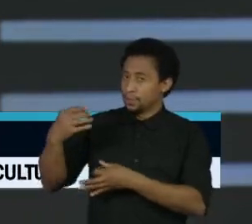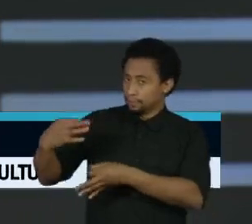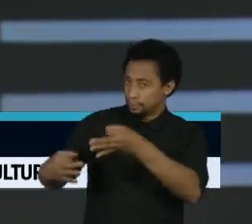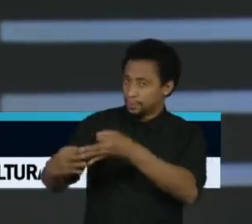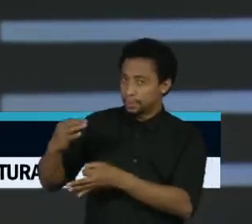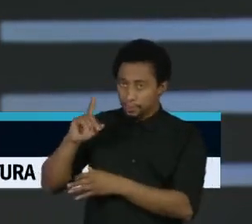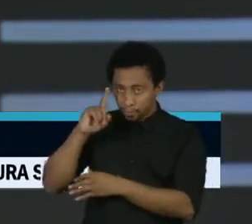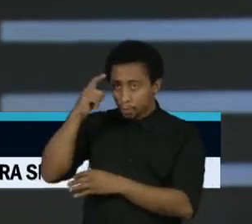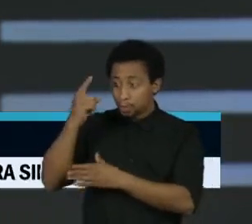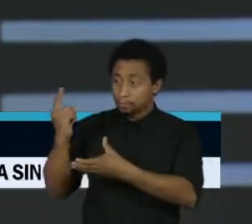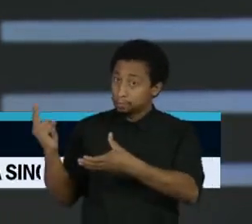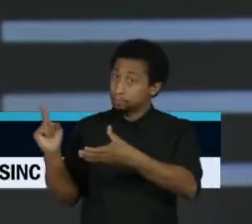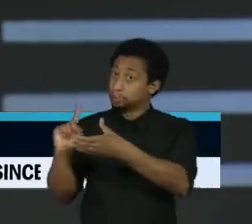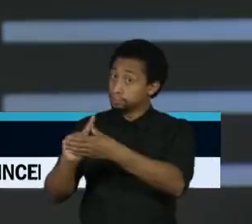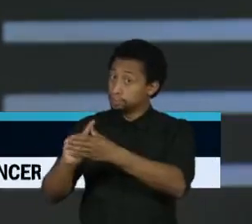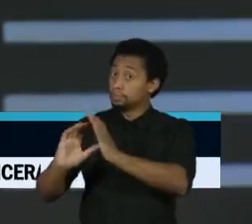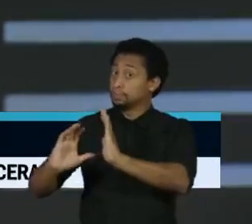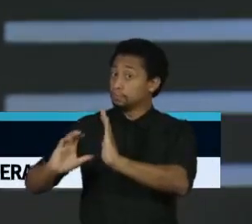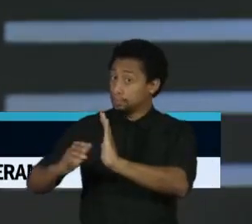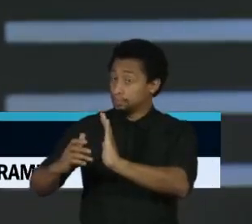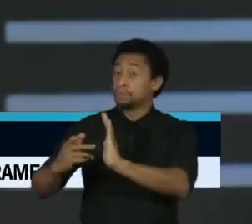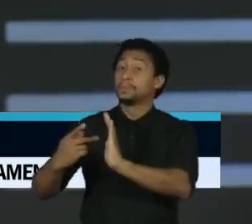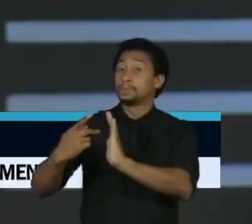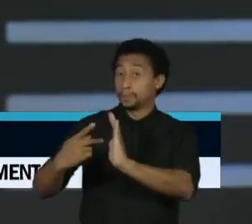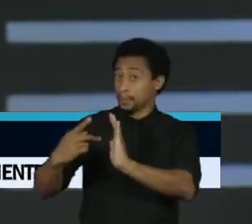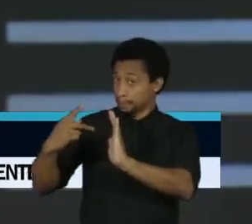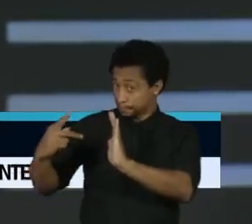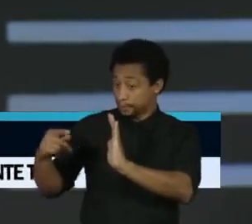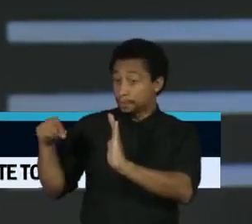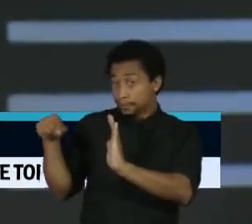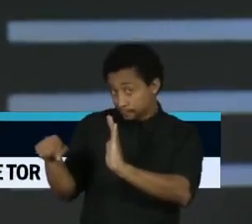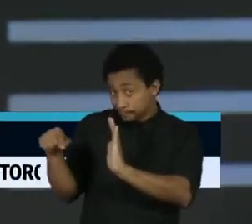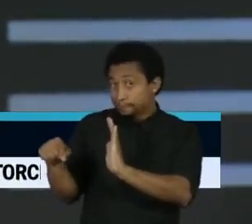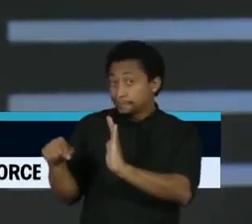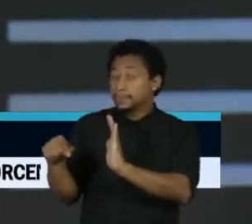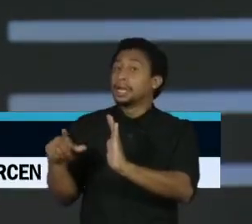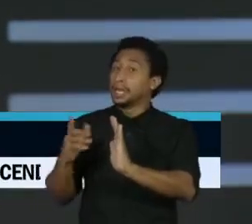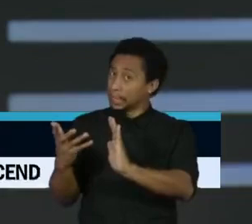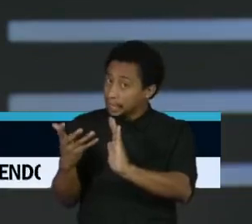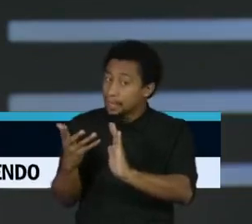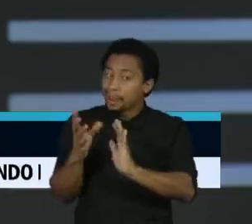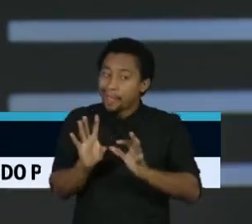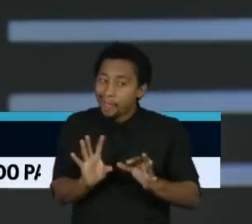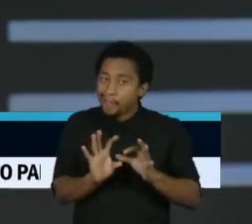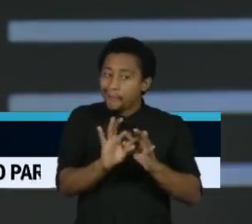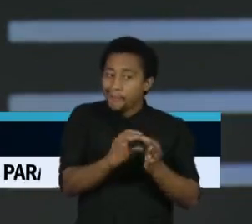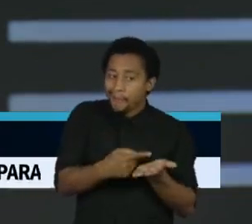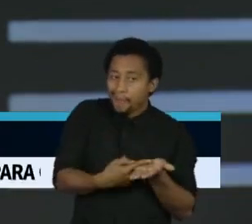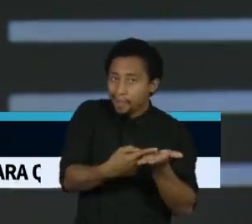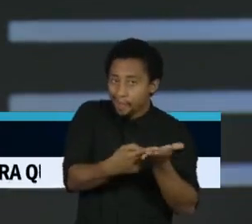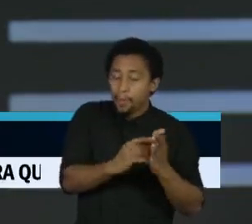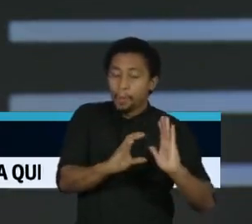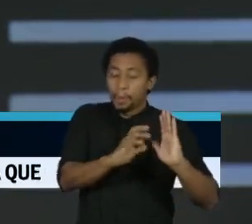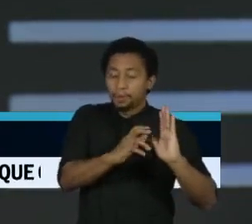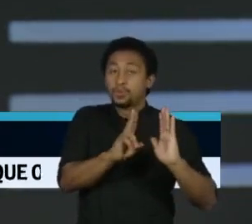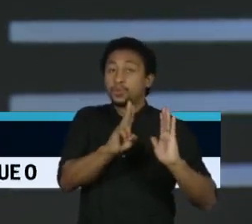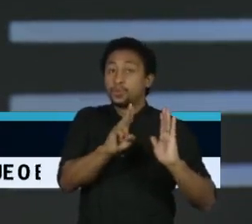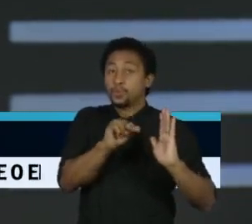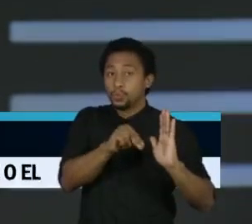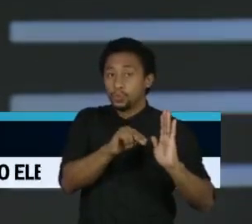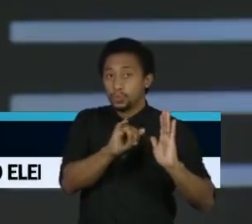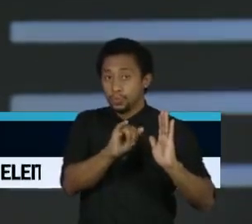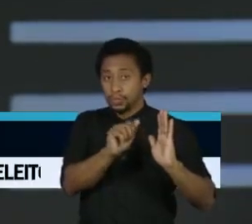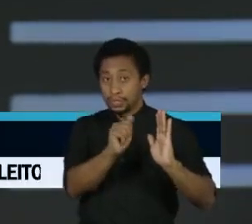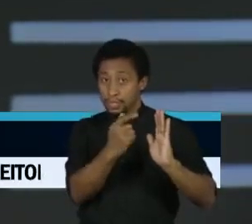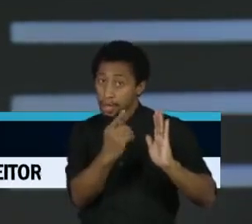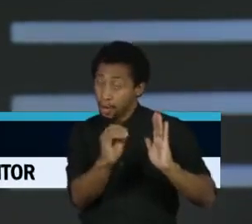podemos havia uma articulação entre o podemos e união Brasil para tentar fazer com que eles nessa aliança ubbe vai